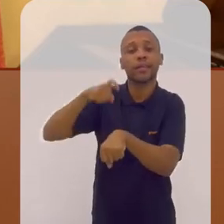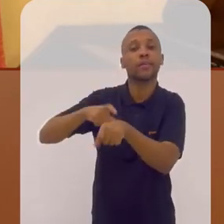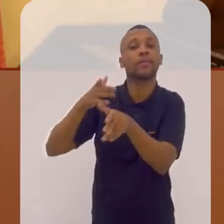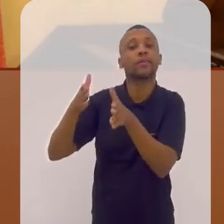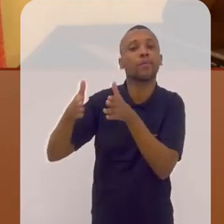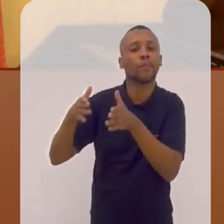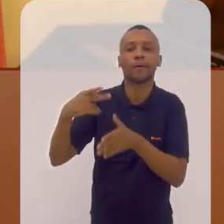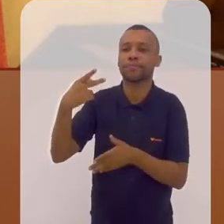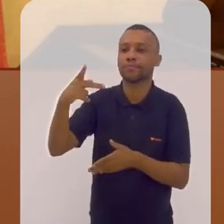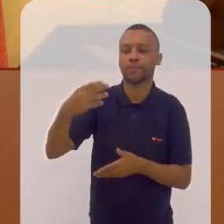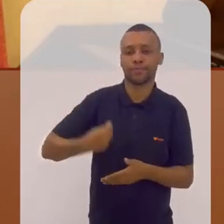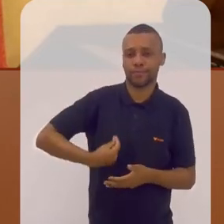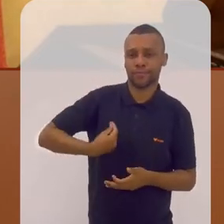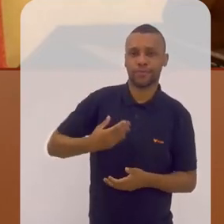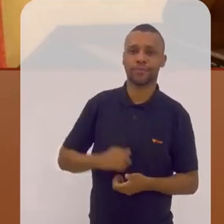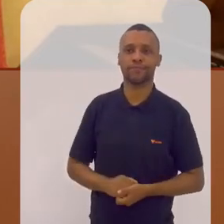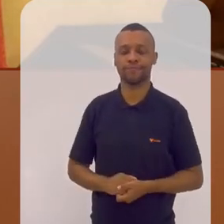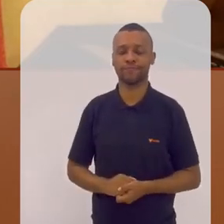trajetória.